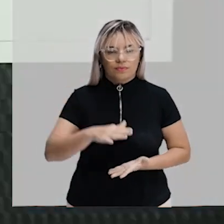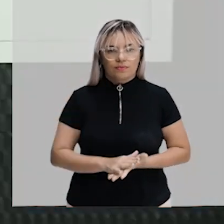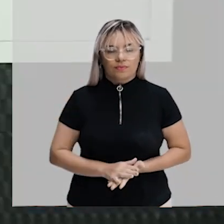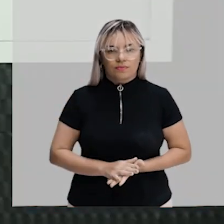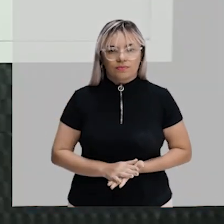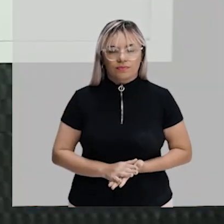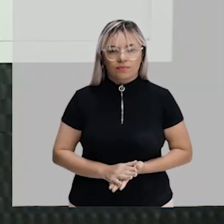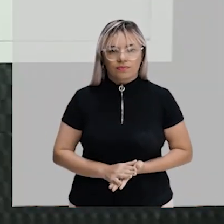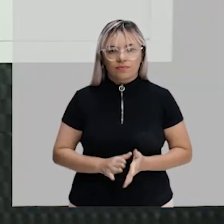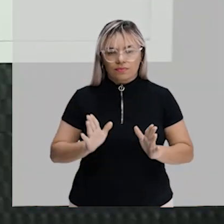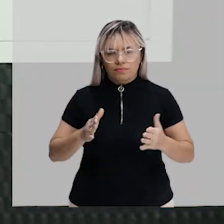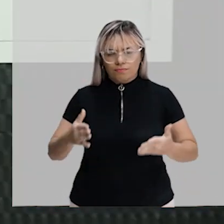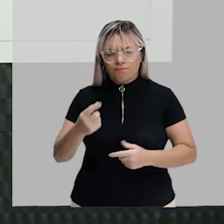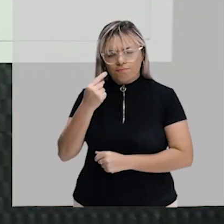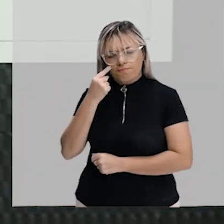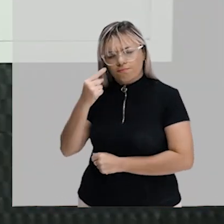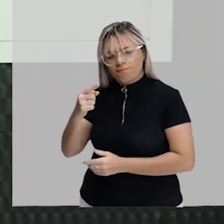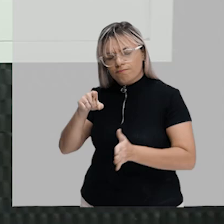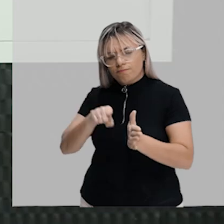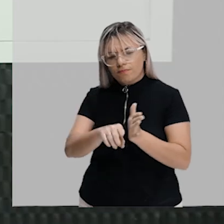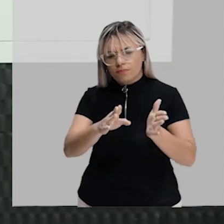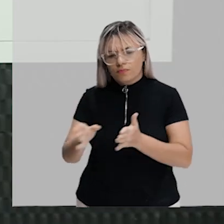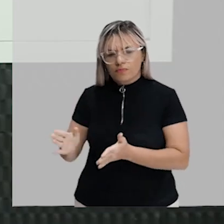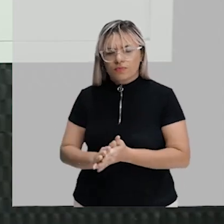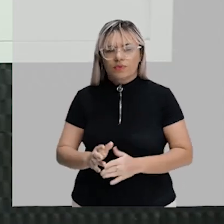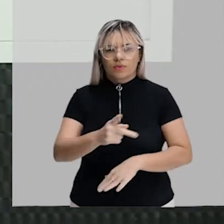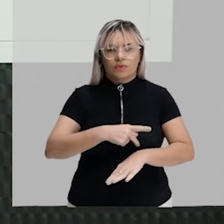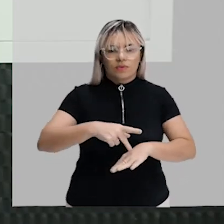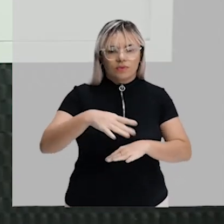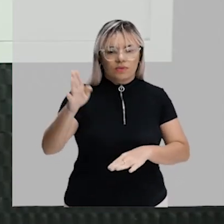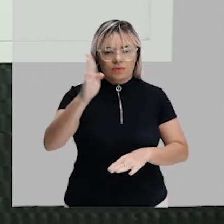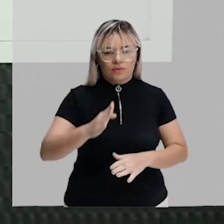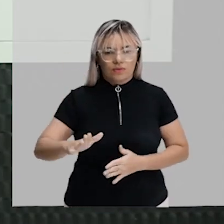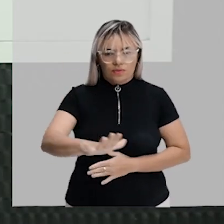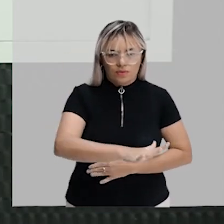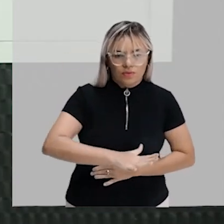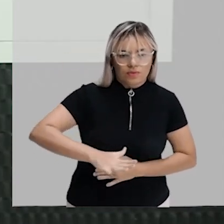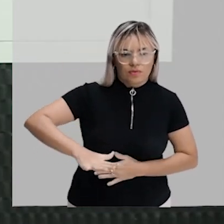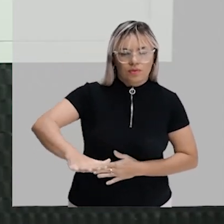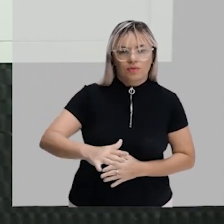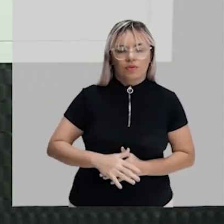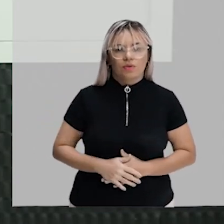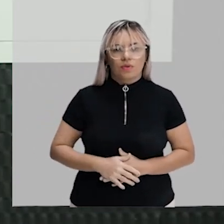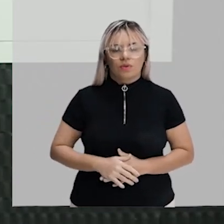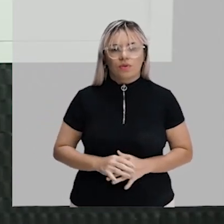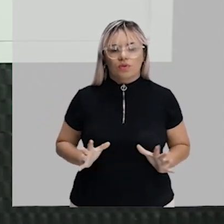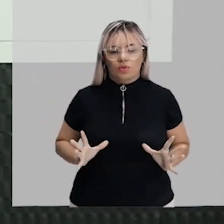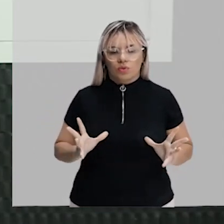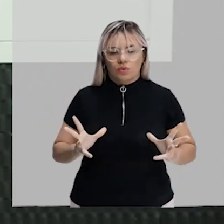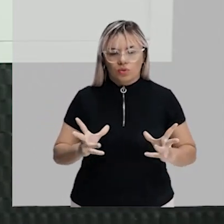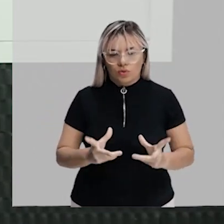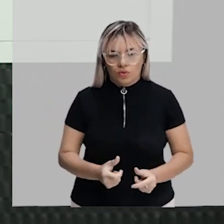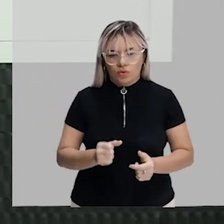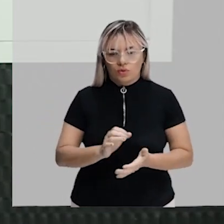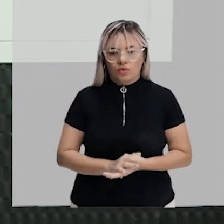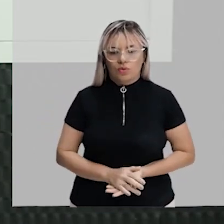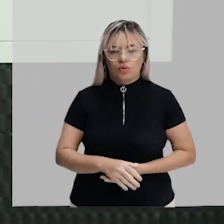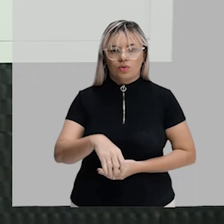você preste atenção na questão. Ela diz que o Brasil ele tem uma área total de